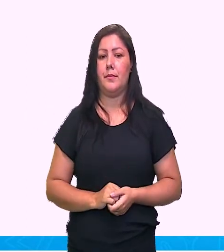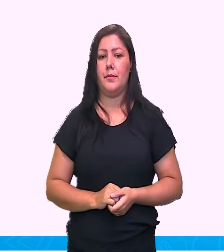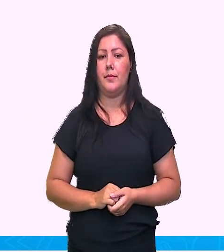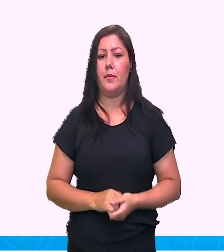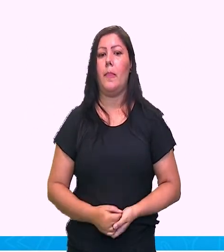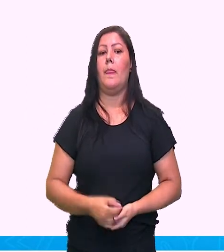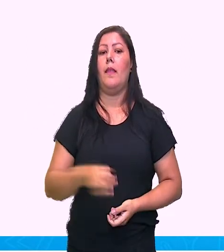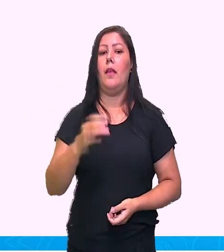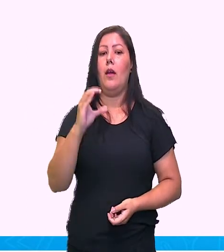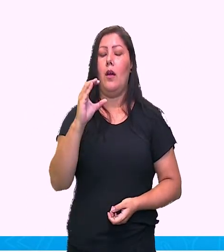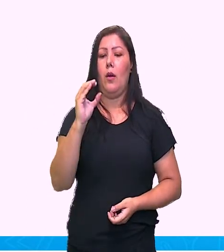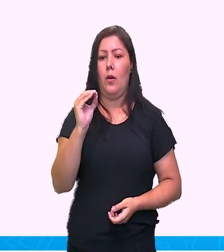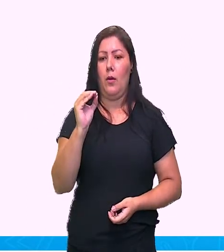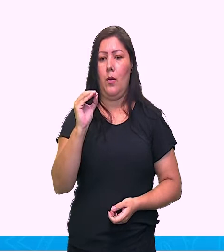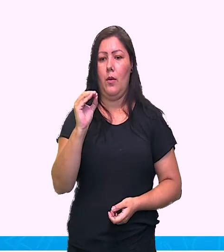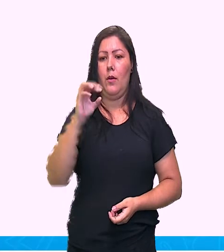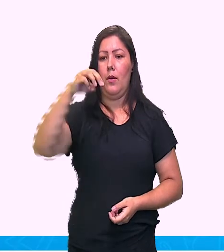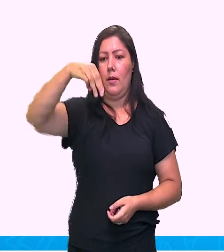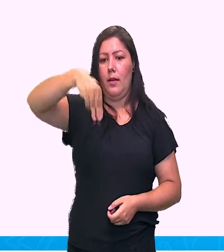OMC,